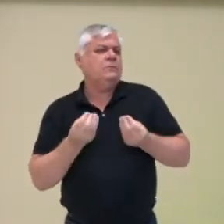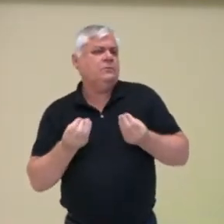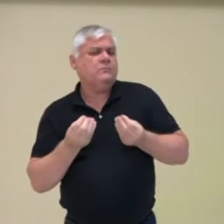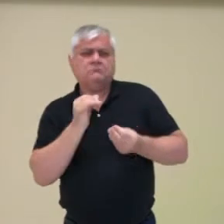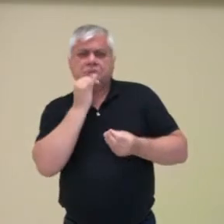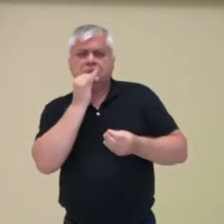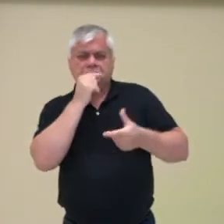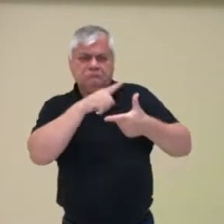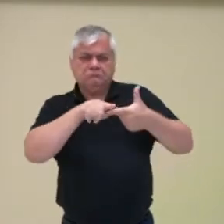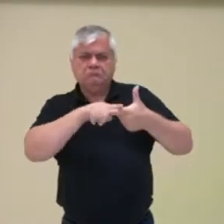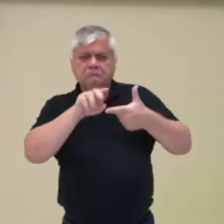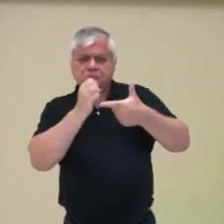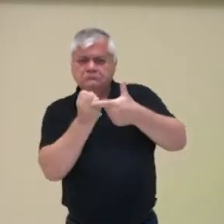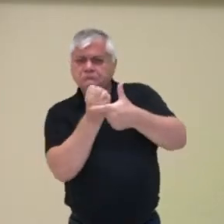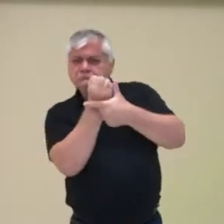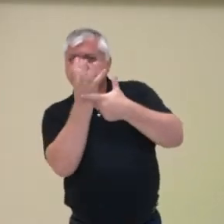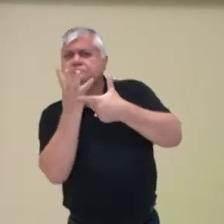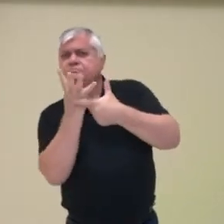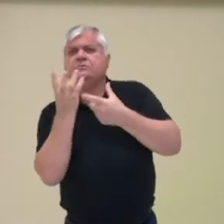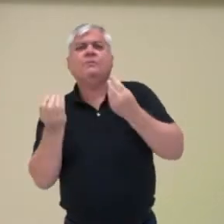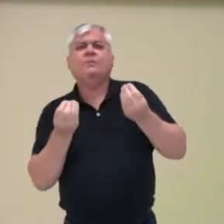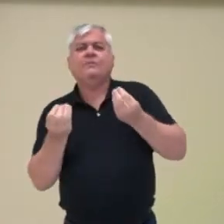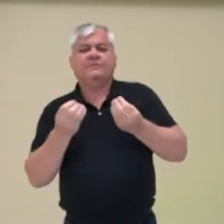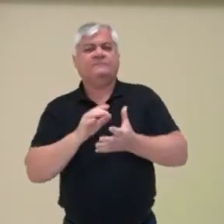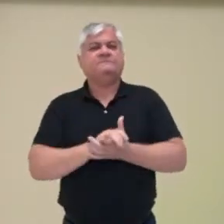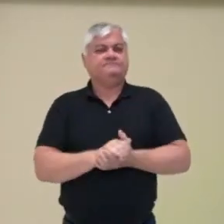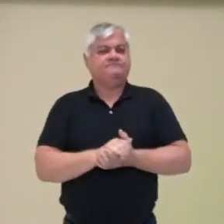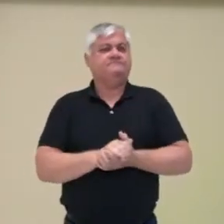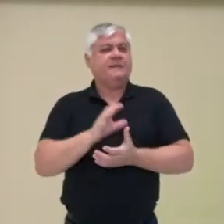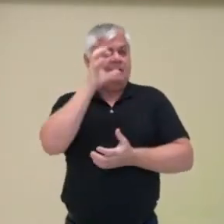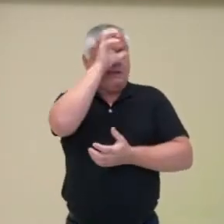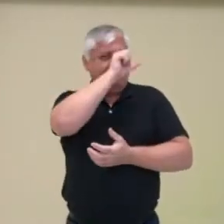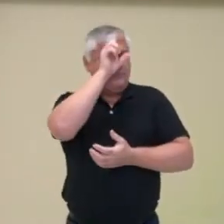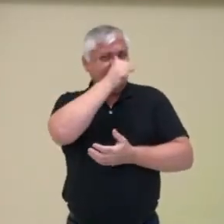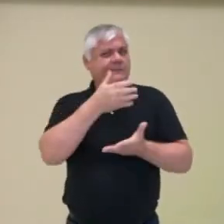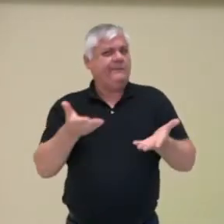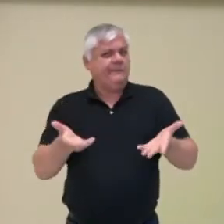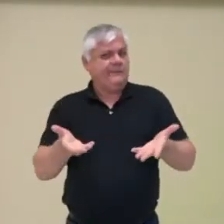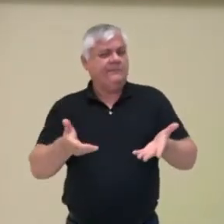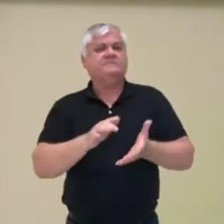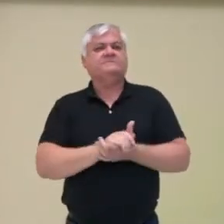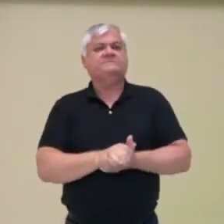as potências com expoente fracionário? É isso que nós vamos ver.